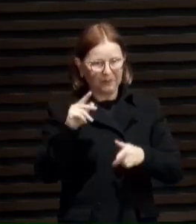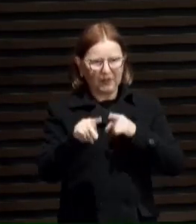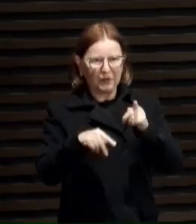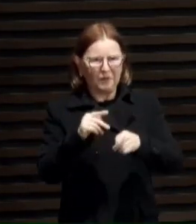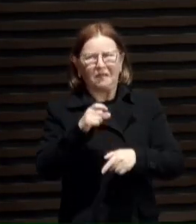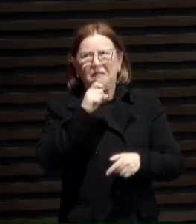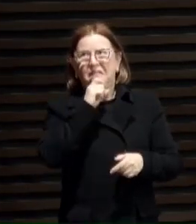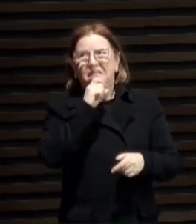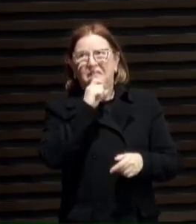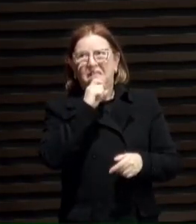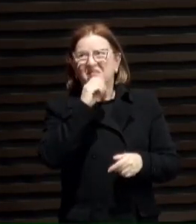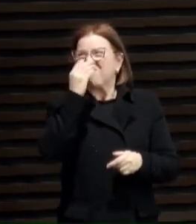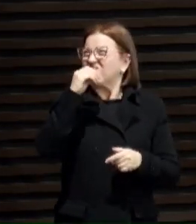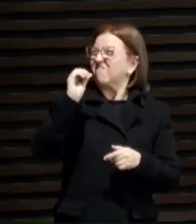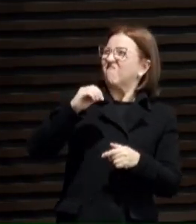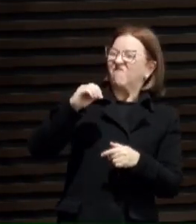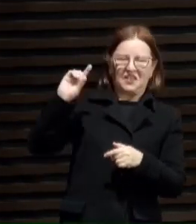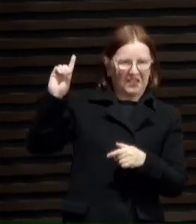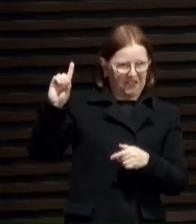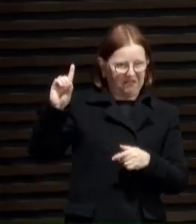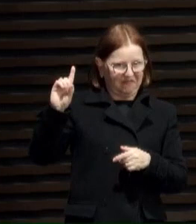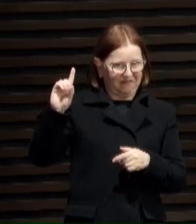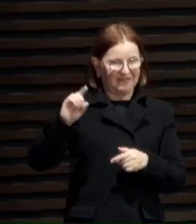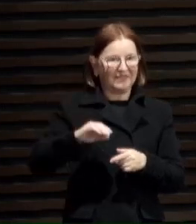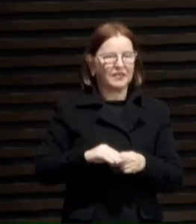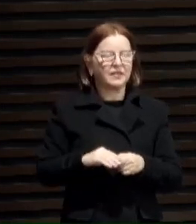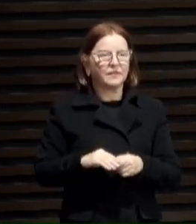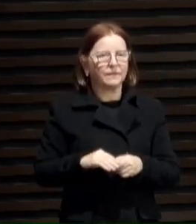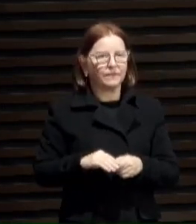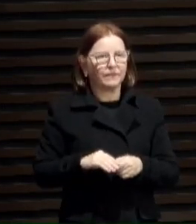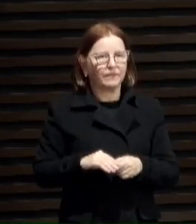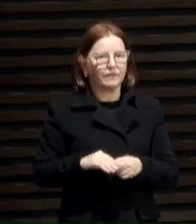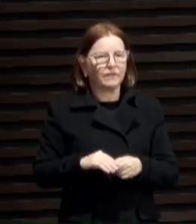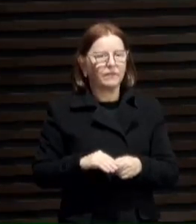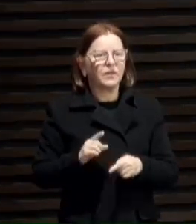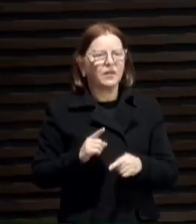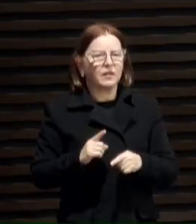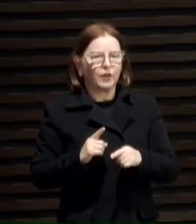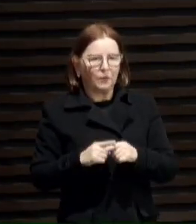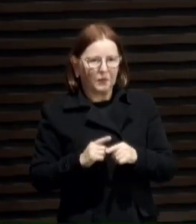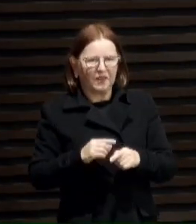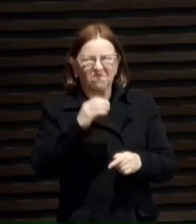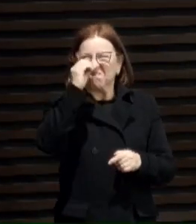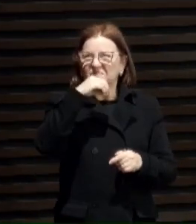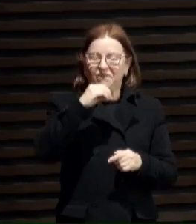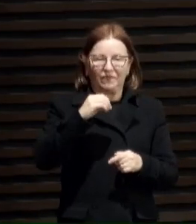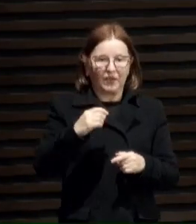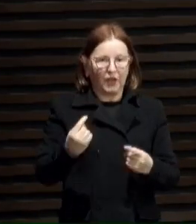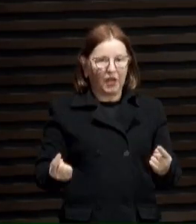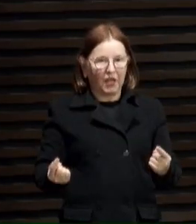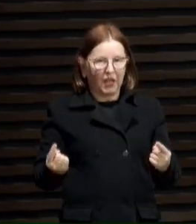frio e indiferente com Deus em Malaquias. O que é a indiferença? A indiferença é o contrário do amor.